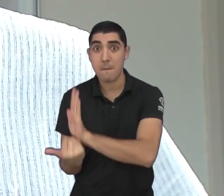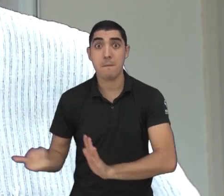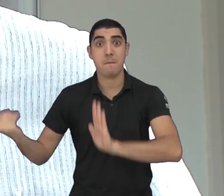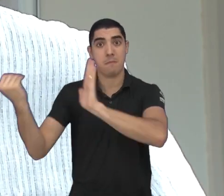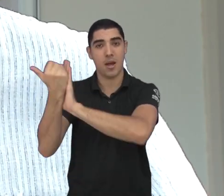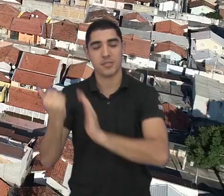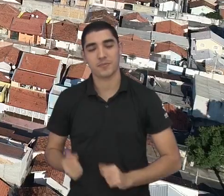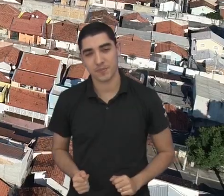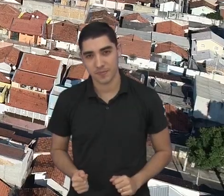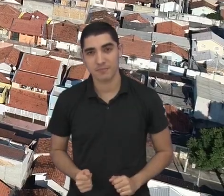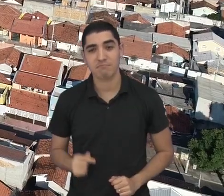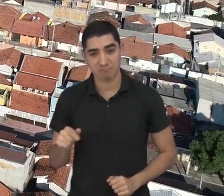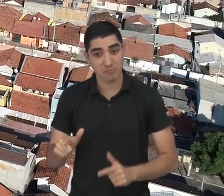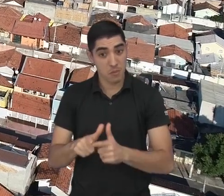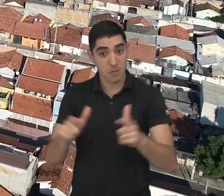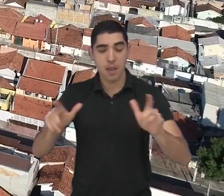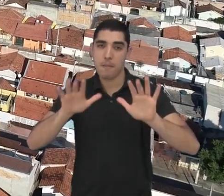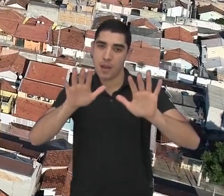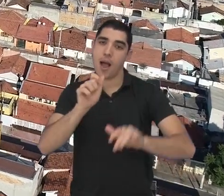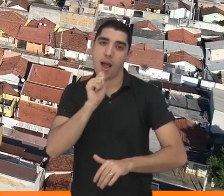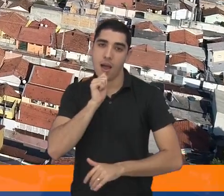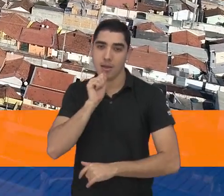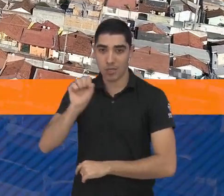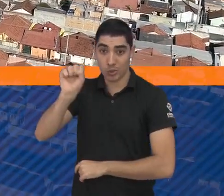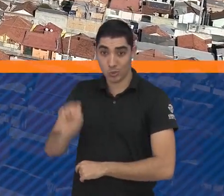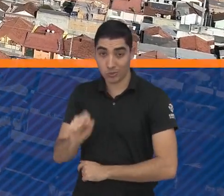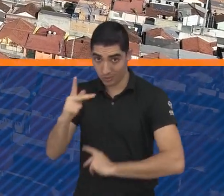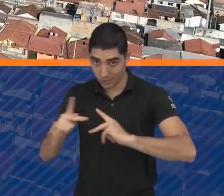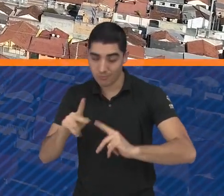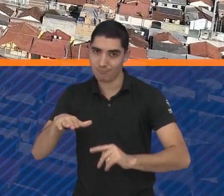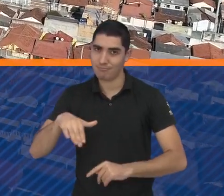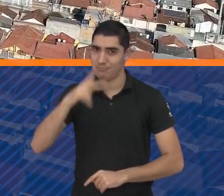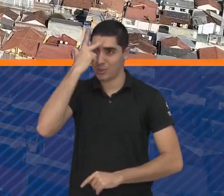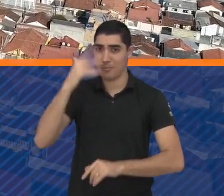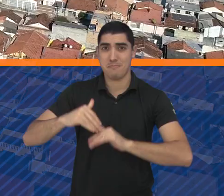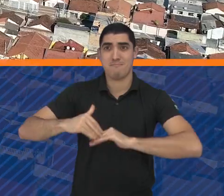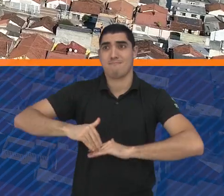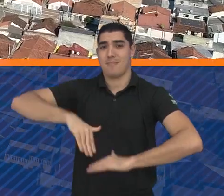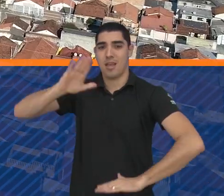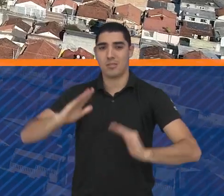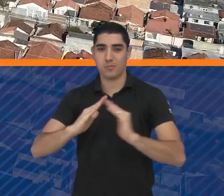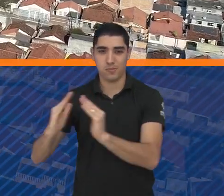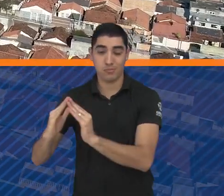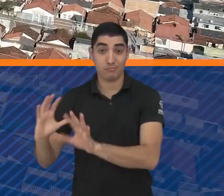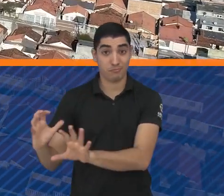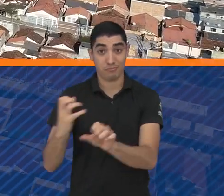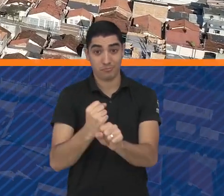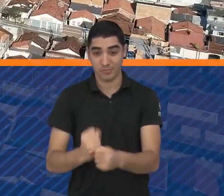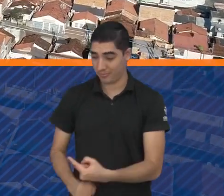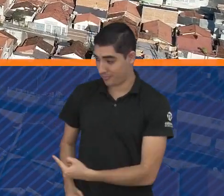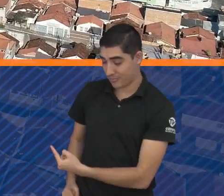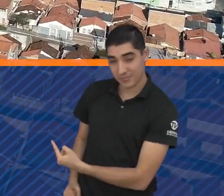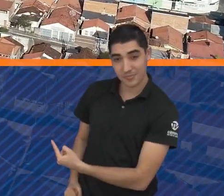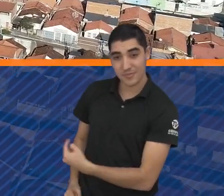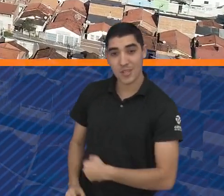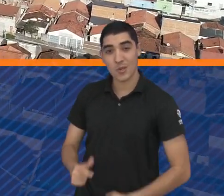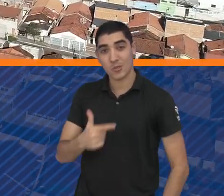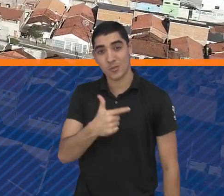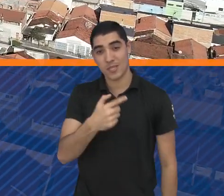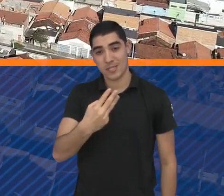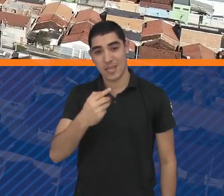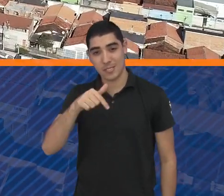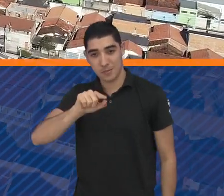na sua população. Mesmo com esse crescimento, a Zona Sul continua sendo a mais populosa do município, com